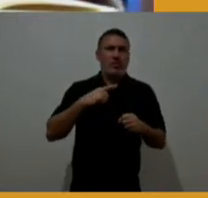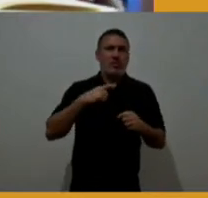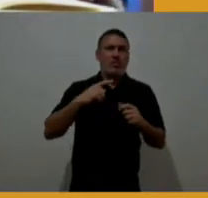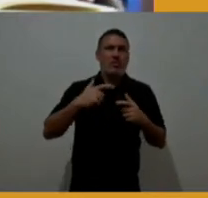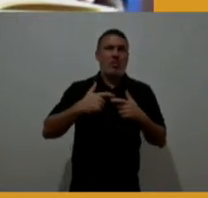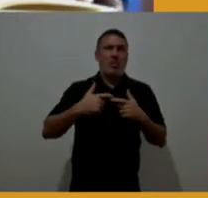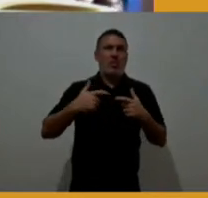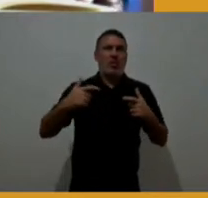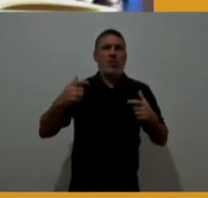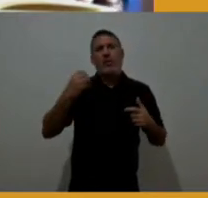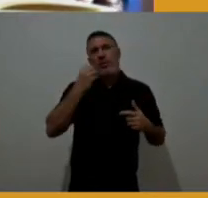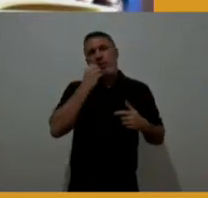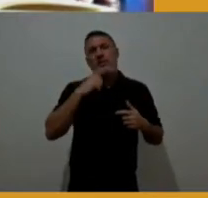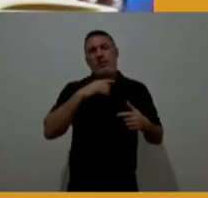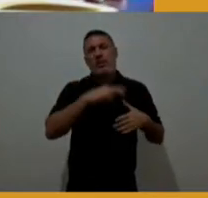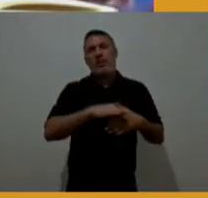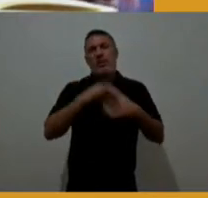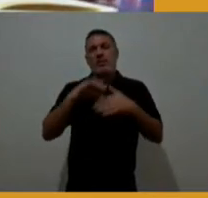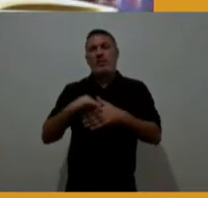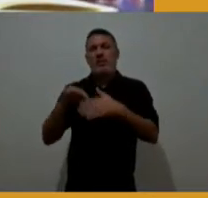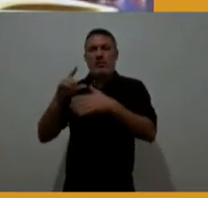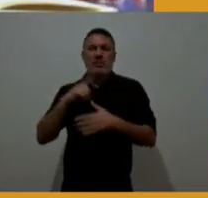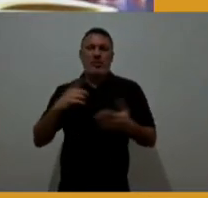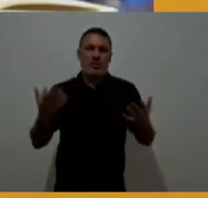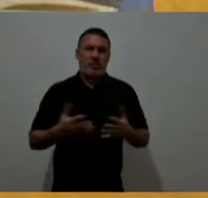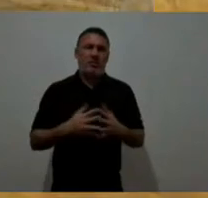grandes lideranças que nós tivemos por aqui.